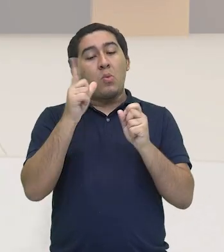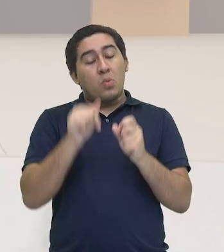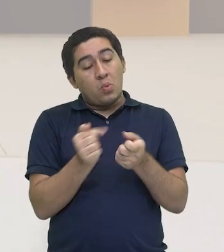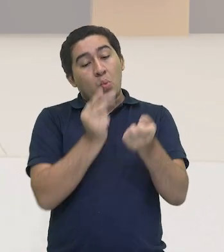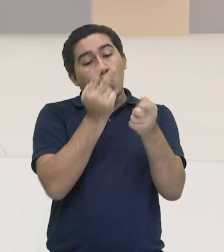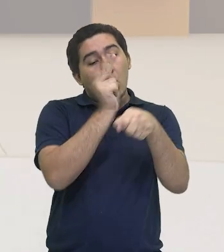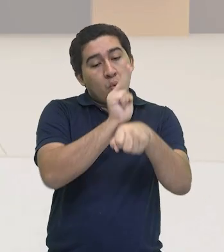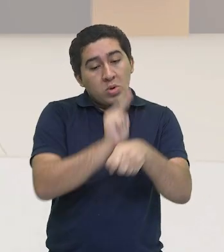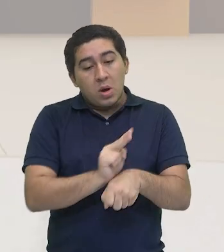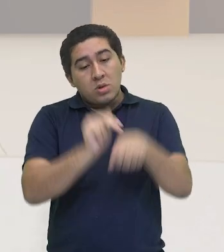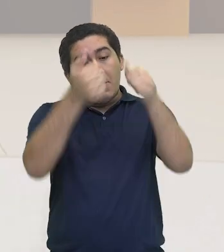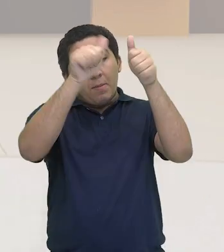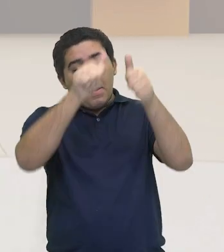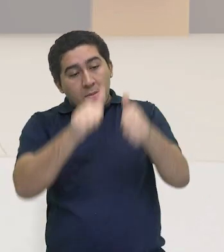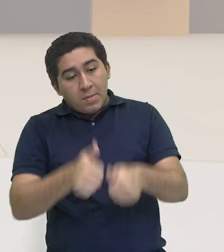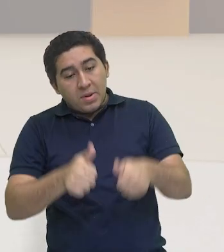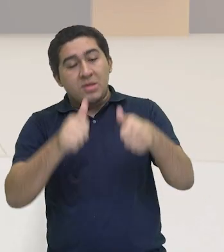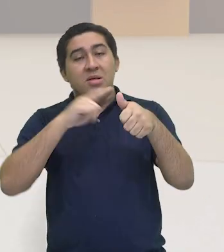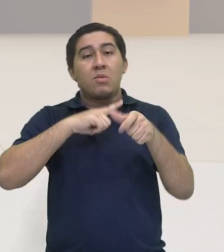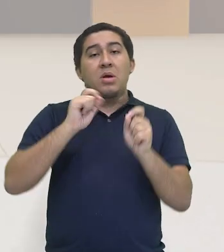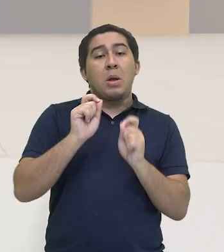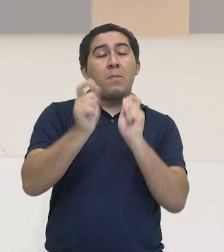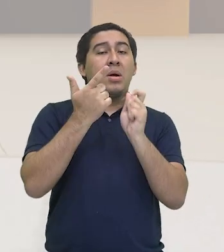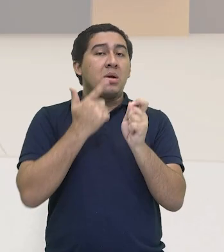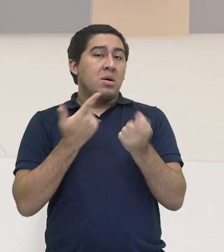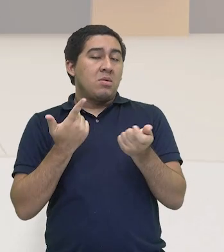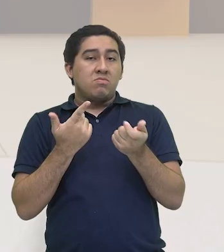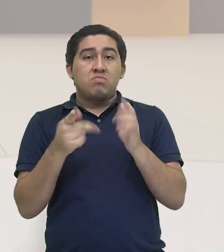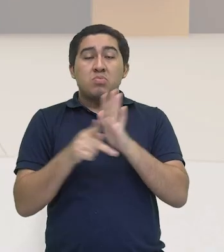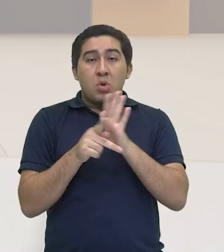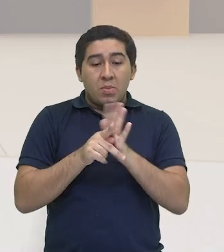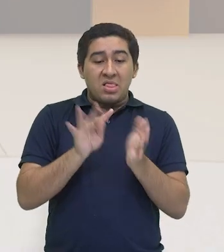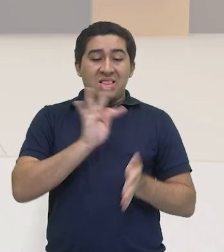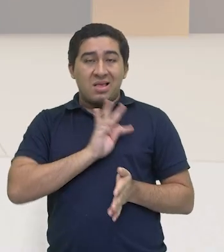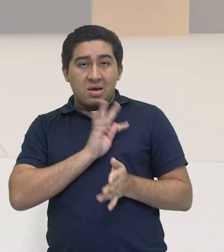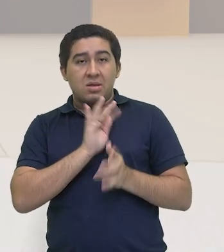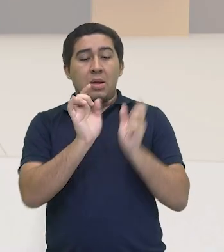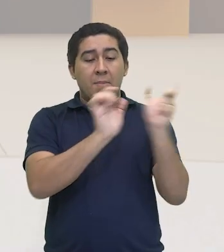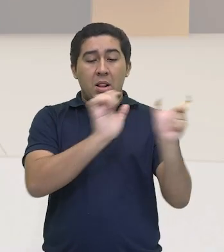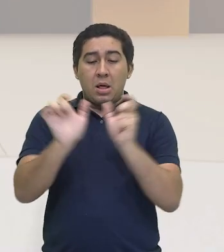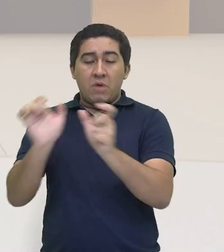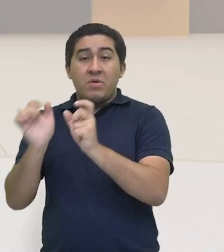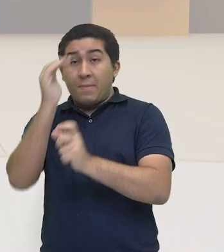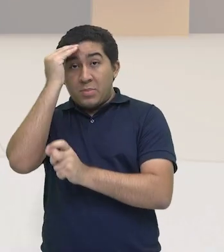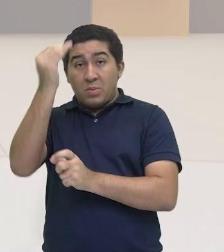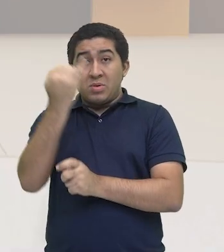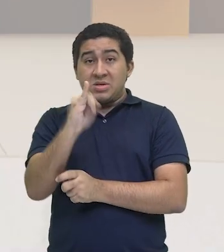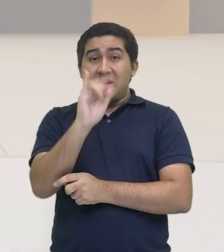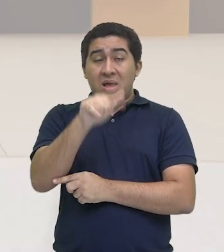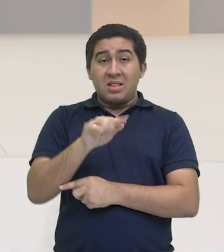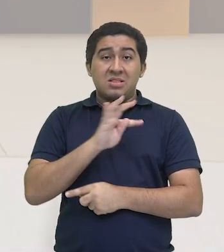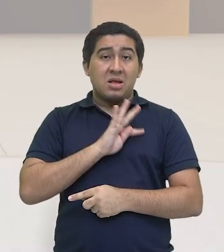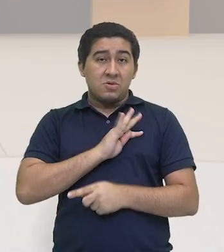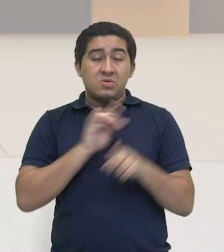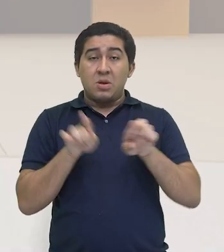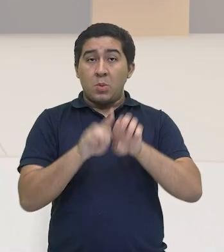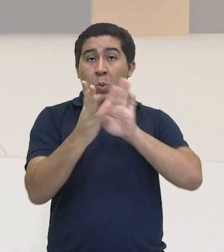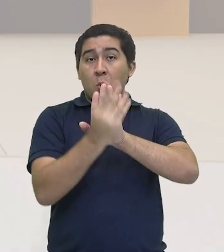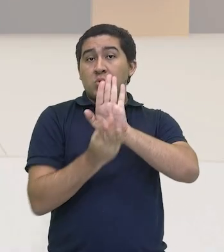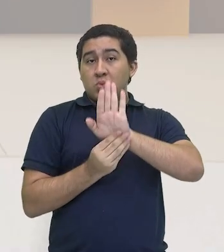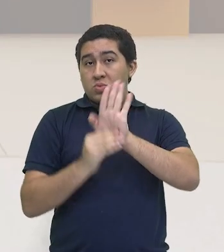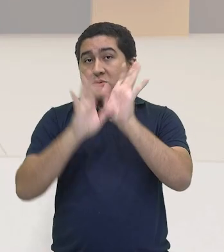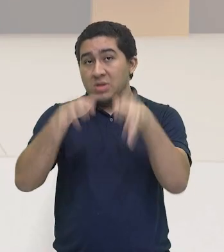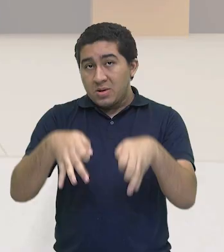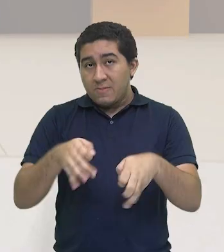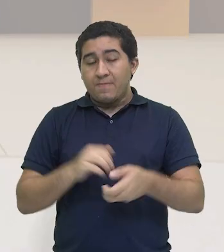esse refinamento de deixar uma linguagem mais técnica, principalmente se o documentário for mais técnico. Com certeza.